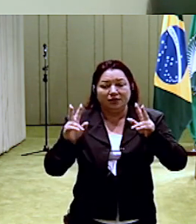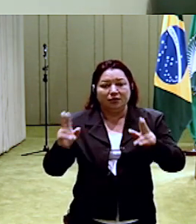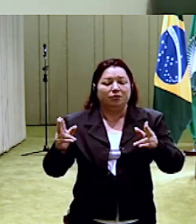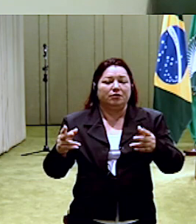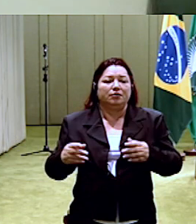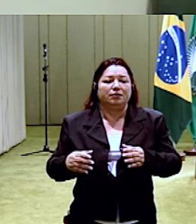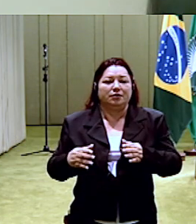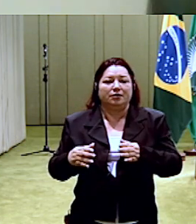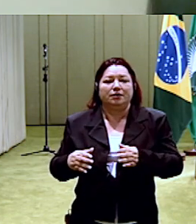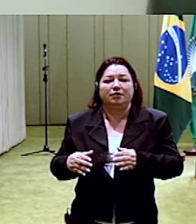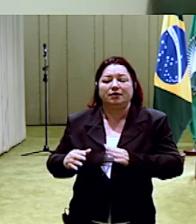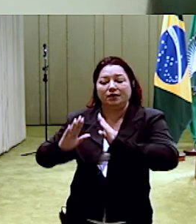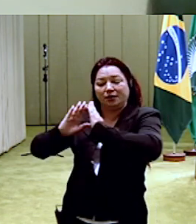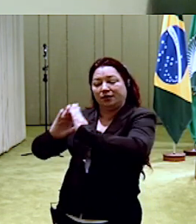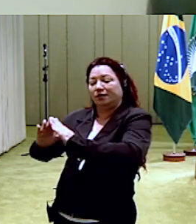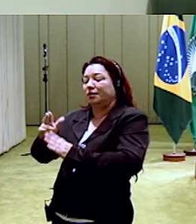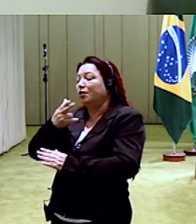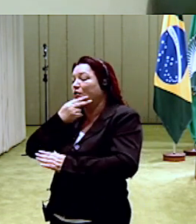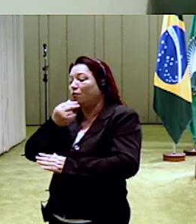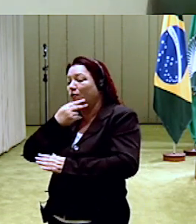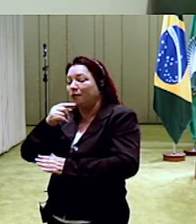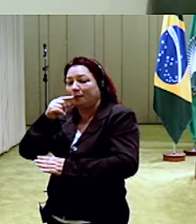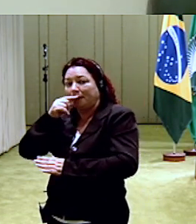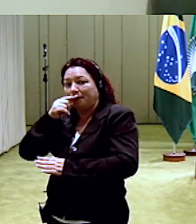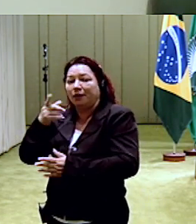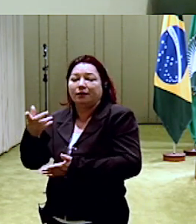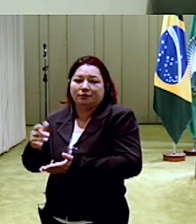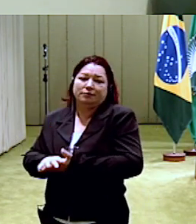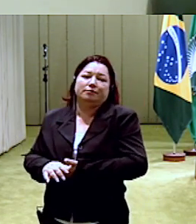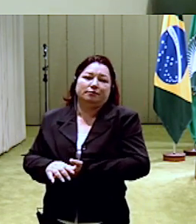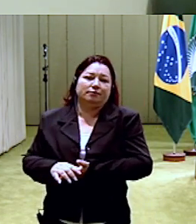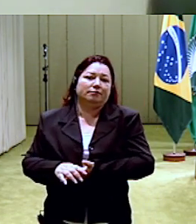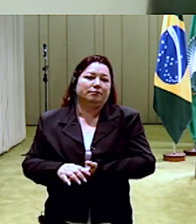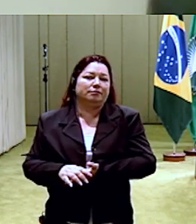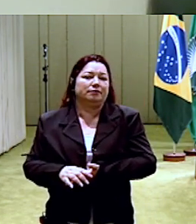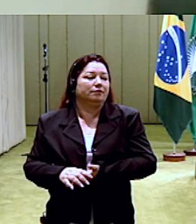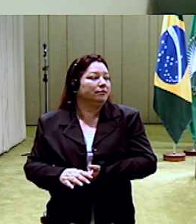dar licença paternidade igual a licença maternidade, que é uma das grandes questões que penaliza o salário.